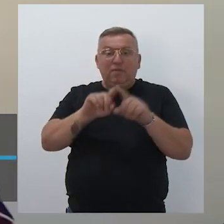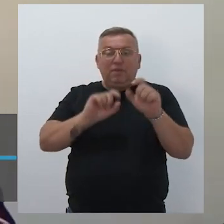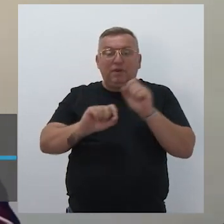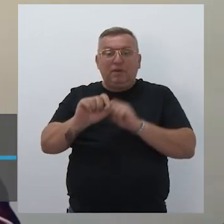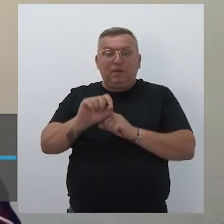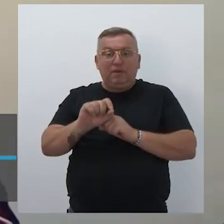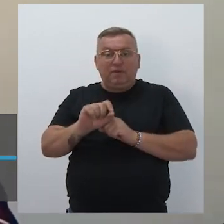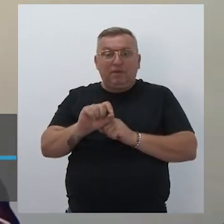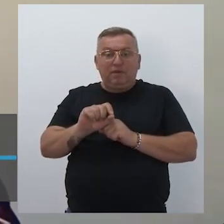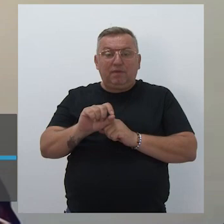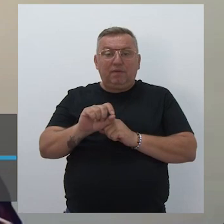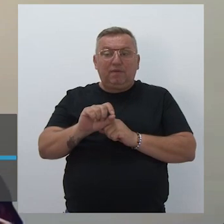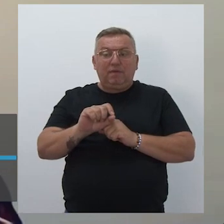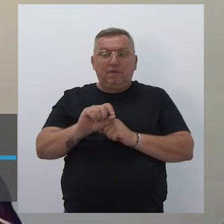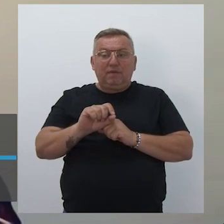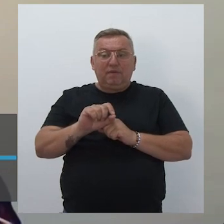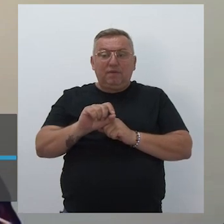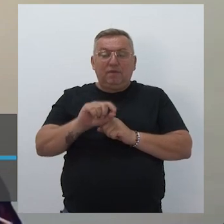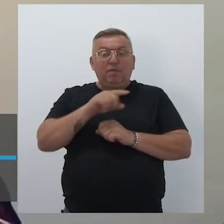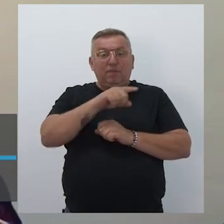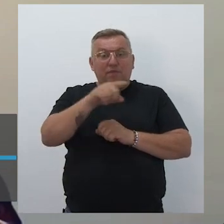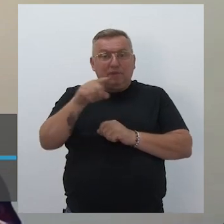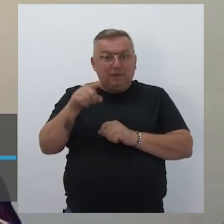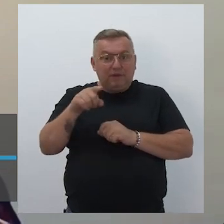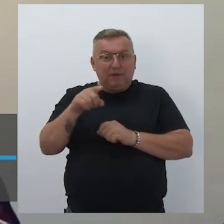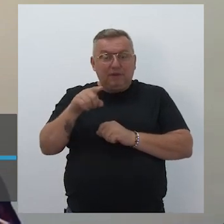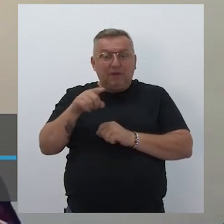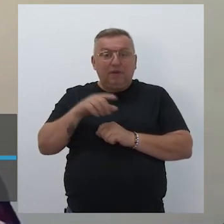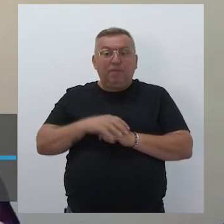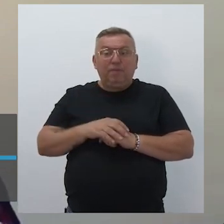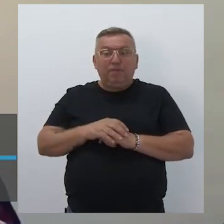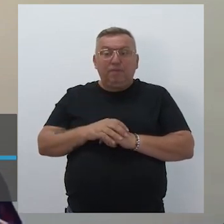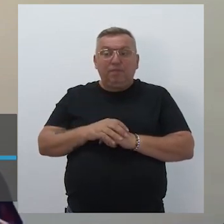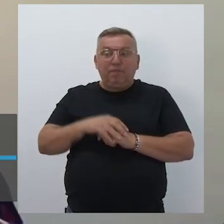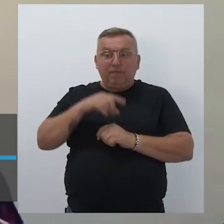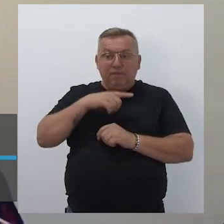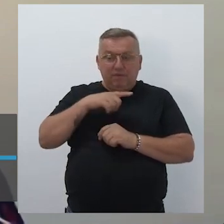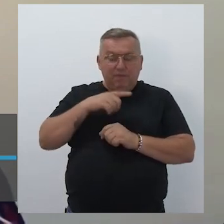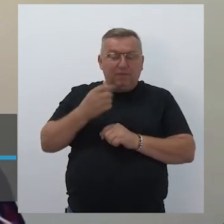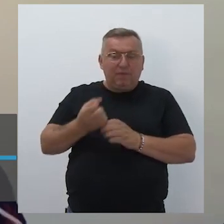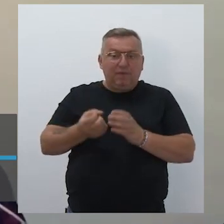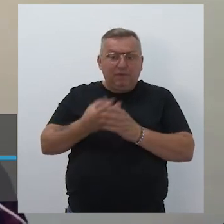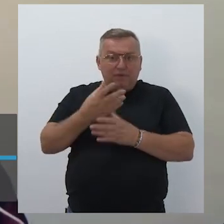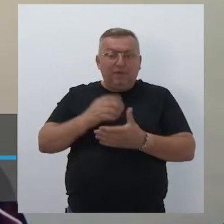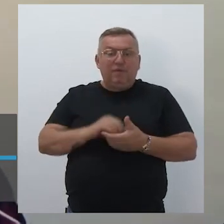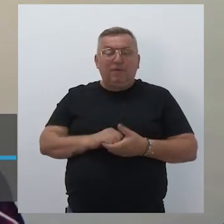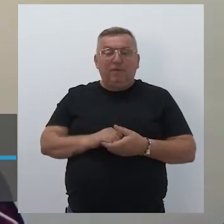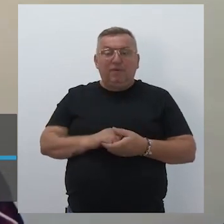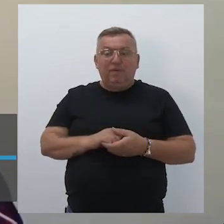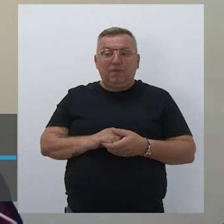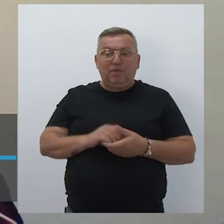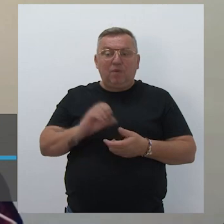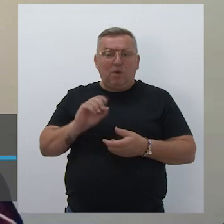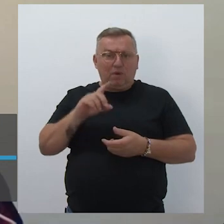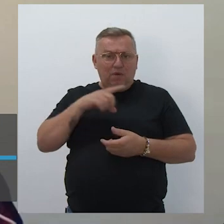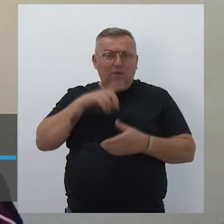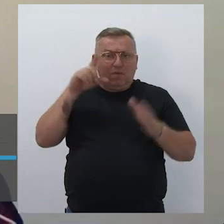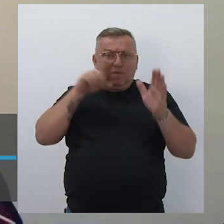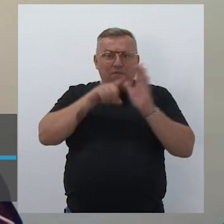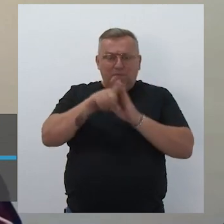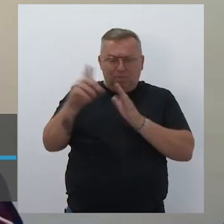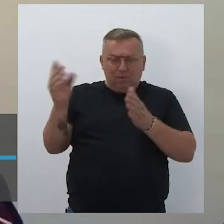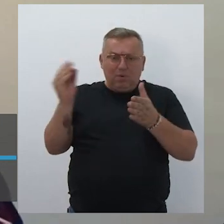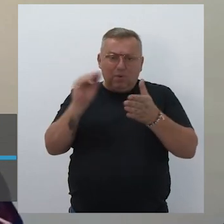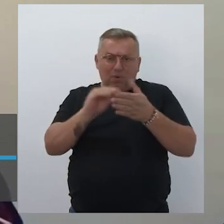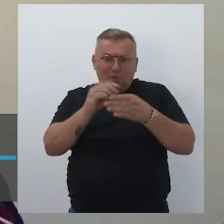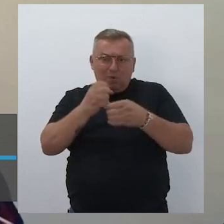algumas dúvidas para vocês, algumas perguntas que foram surgindo, ok? Se você tiver alguma pergunta também, pode